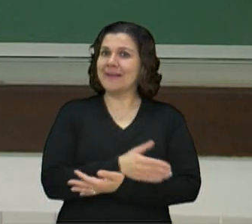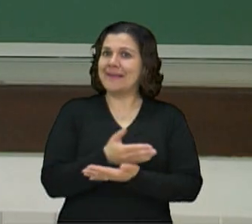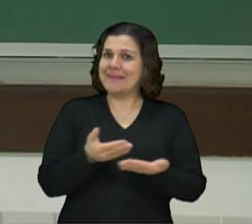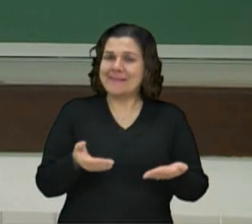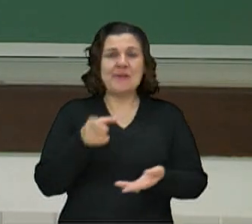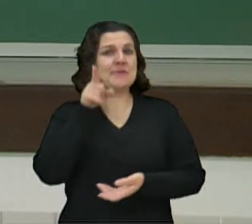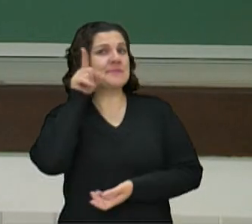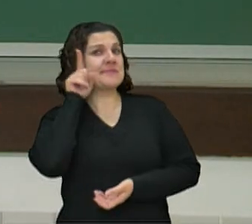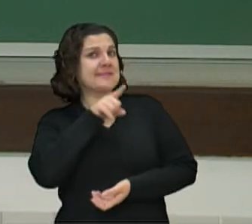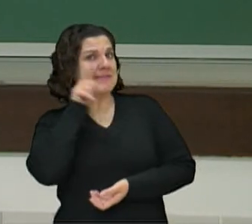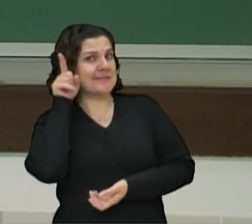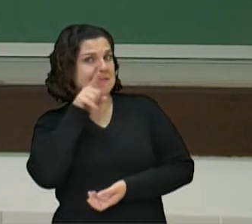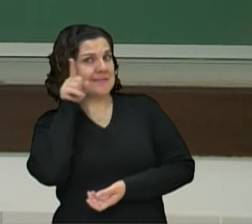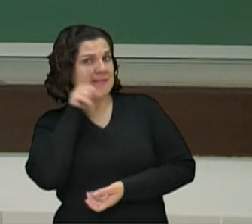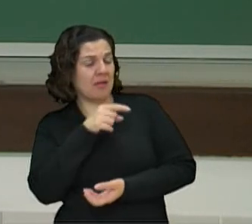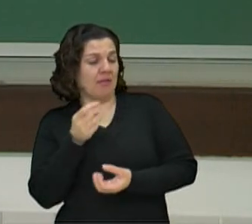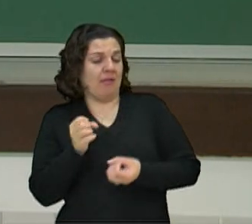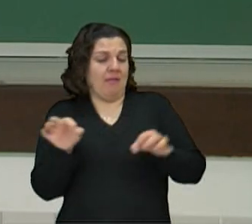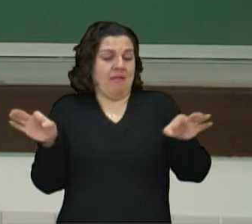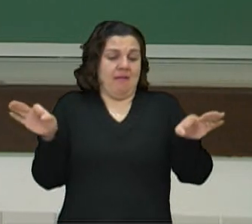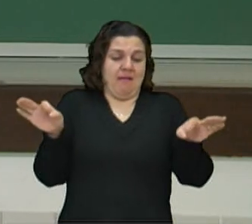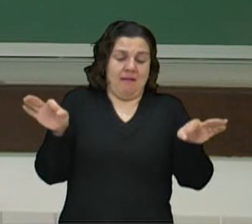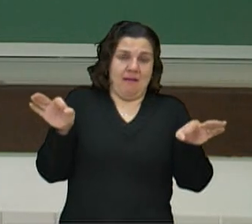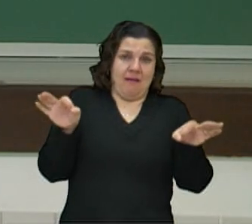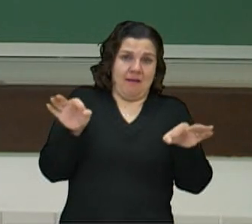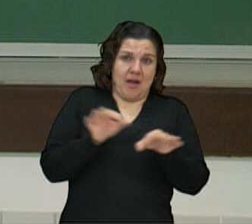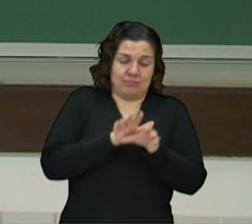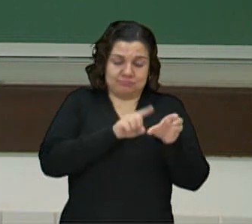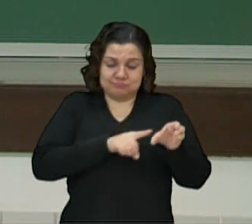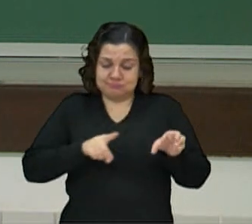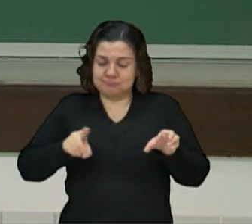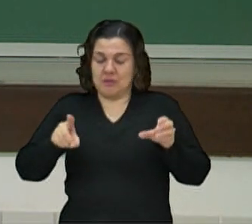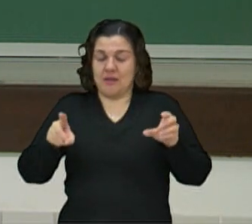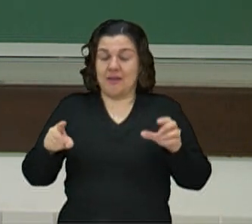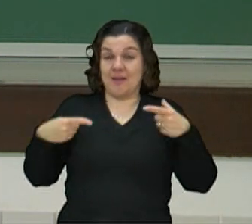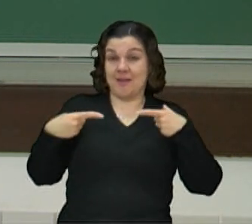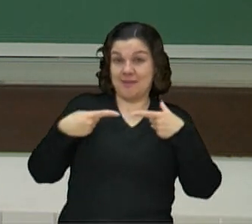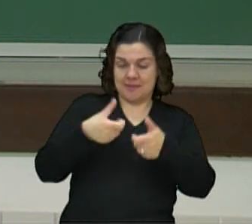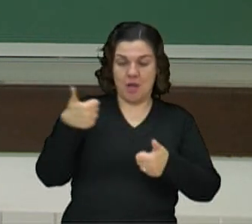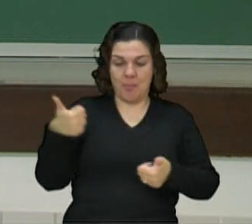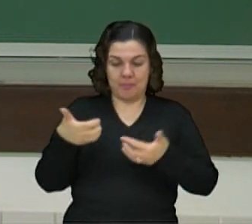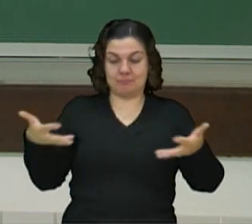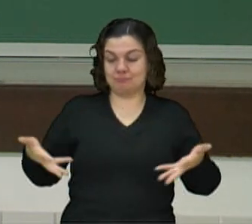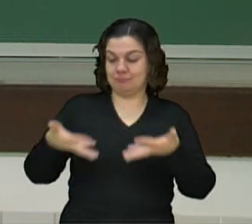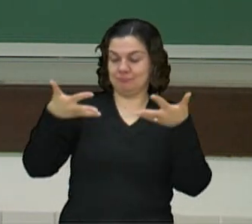Os Estados Unidos saíram da Primeira Guerra Mundial prestigiados e